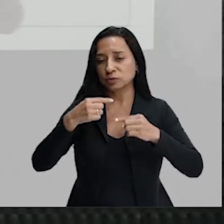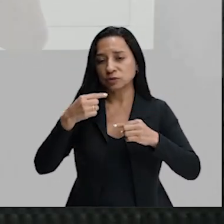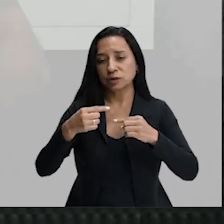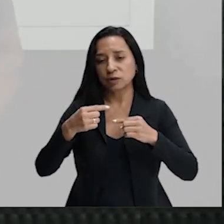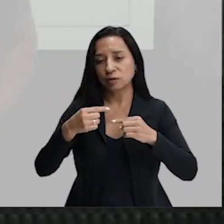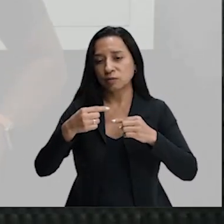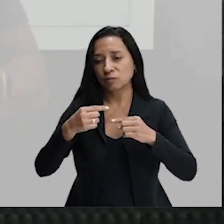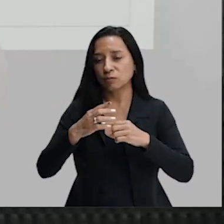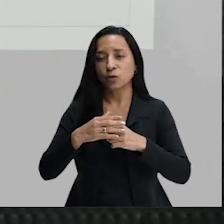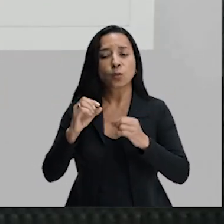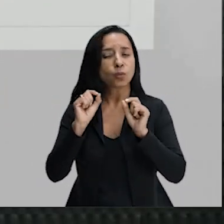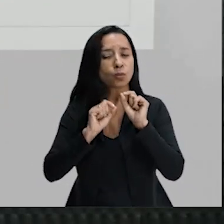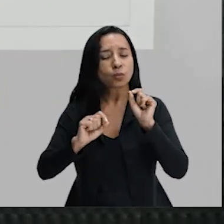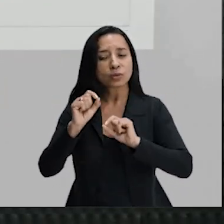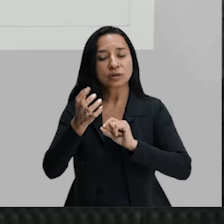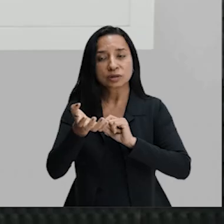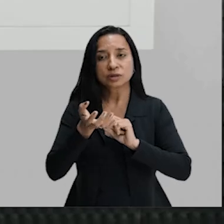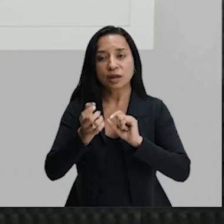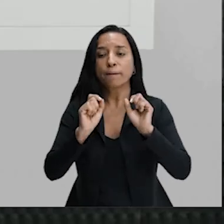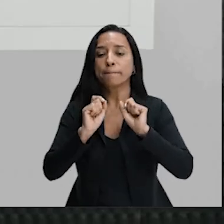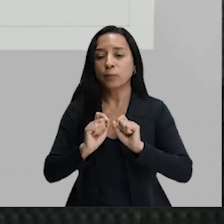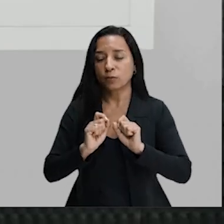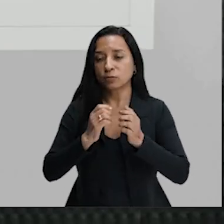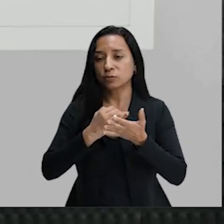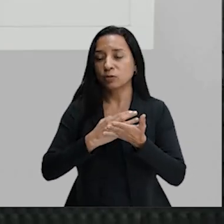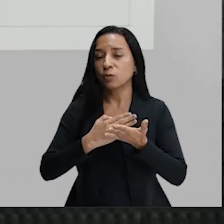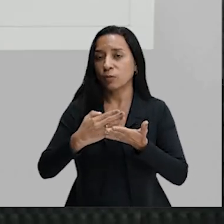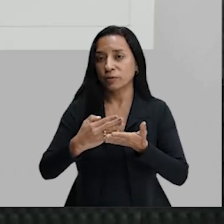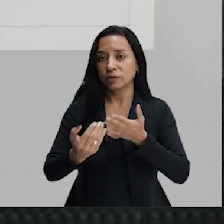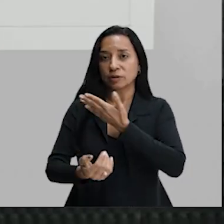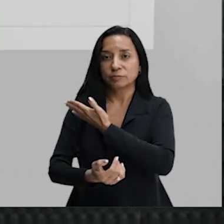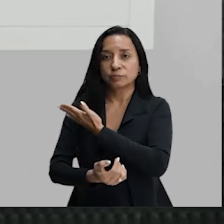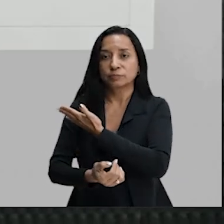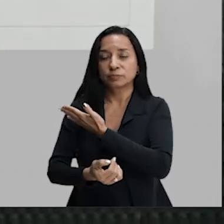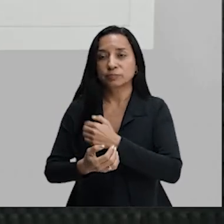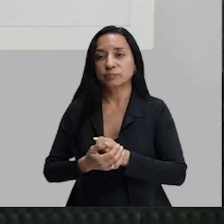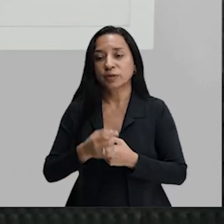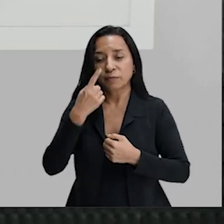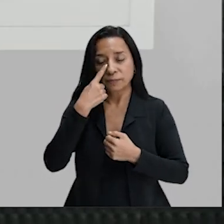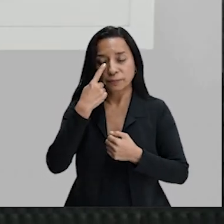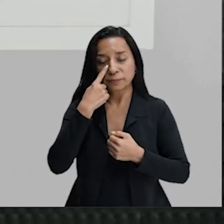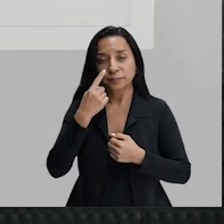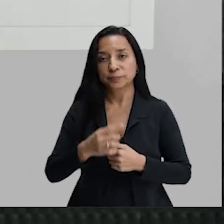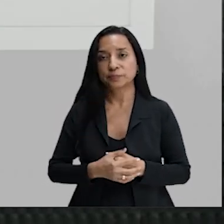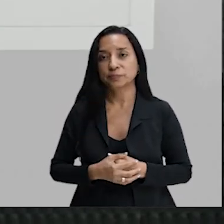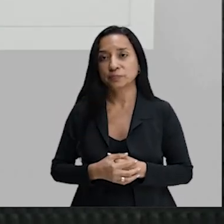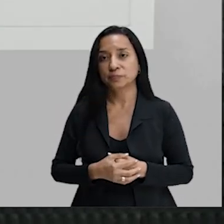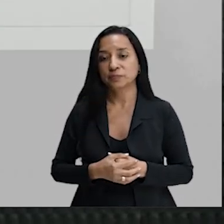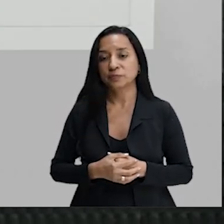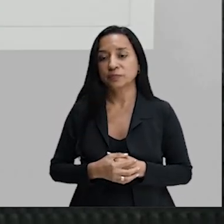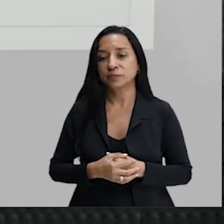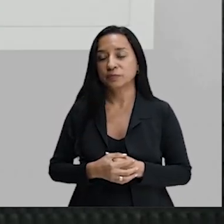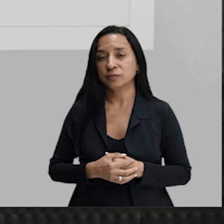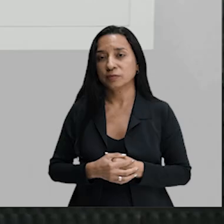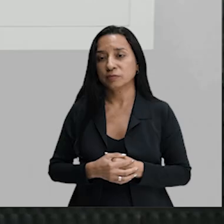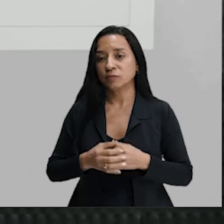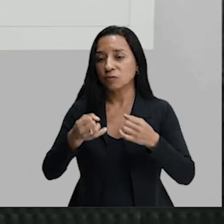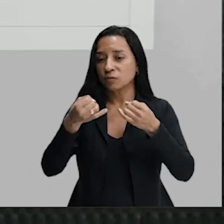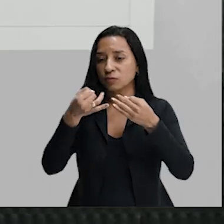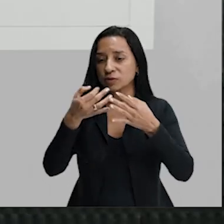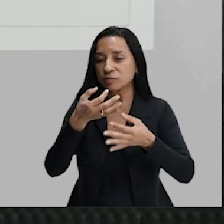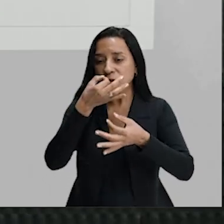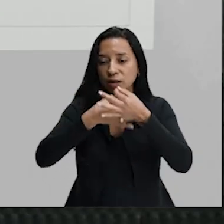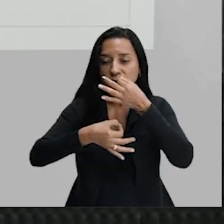lá o que você quiser, tá? Então eu posso começar por aqui. Então veja só, quando eu vou elaborar um argumento crítico,